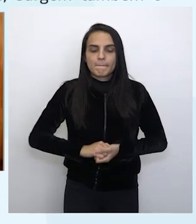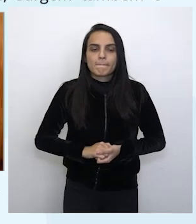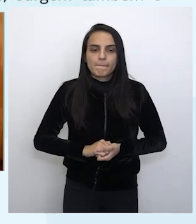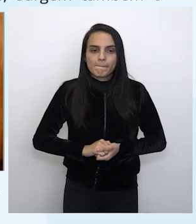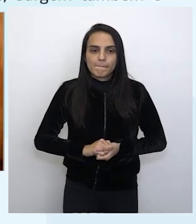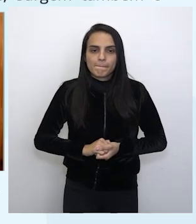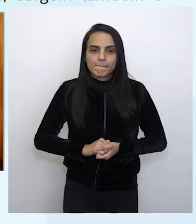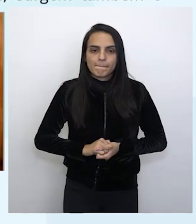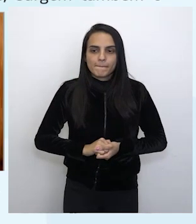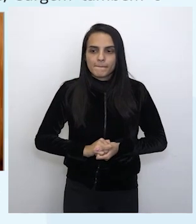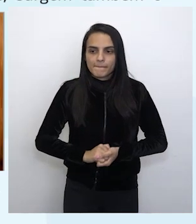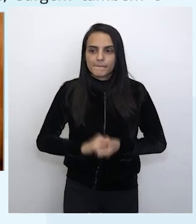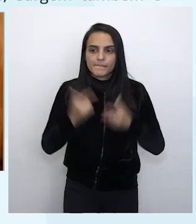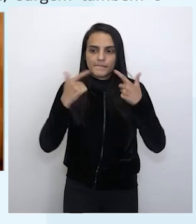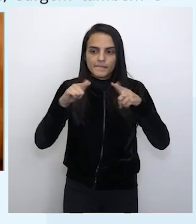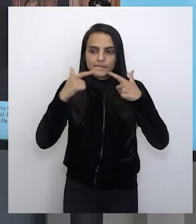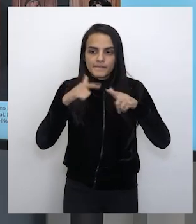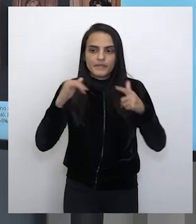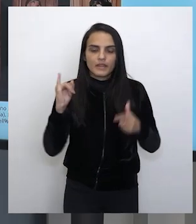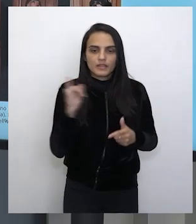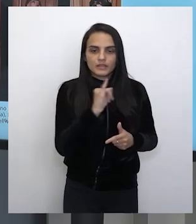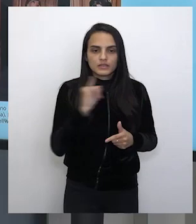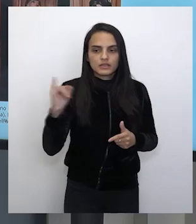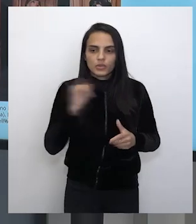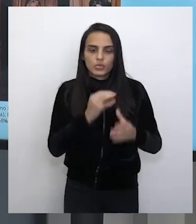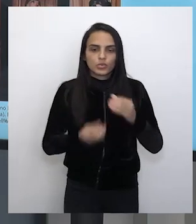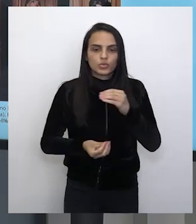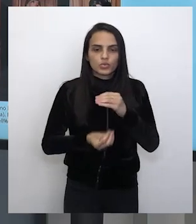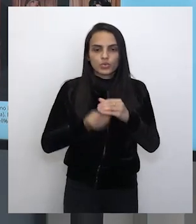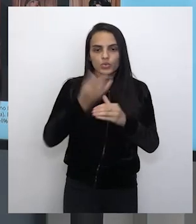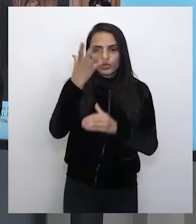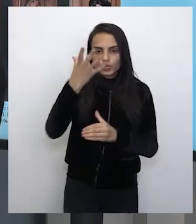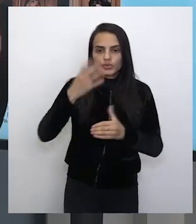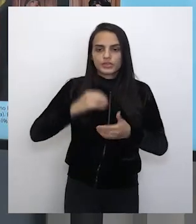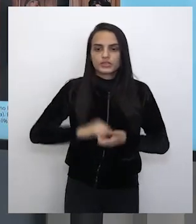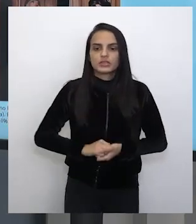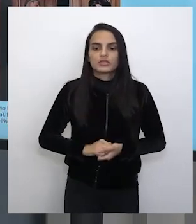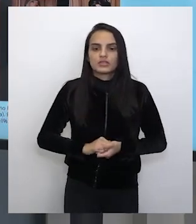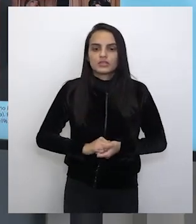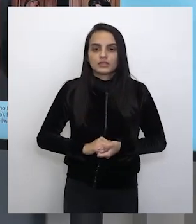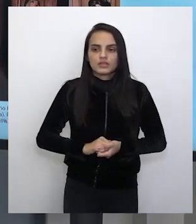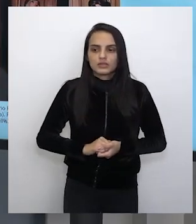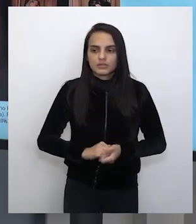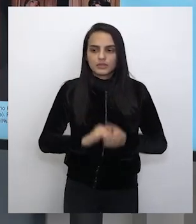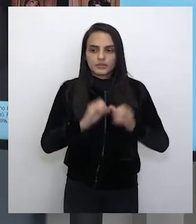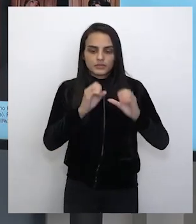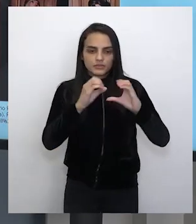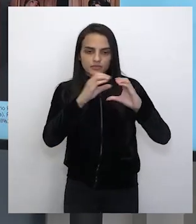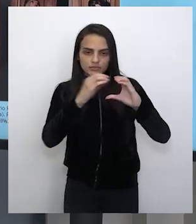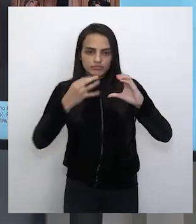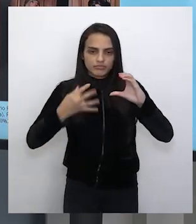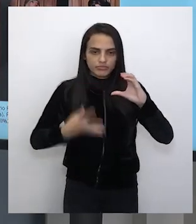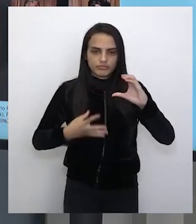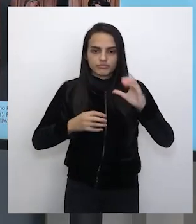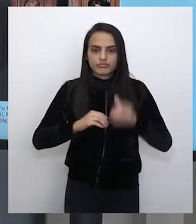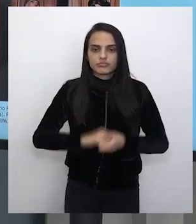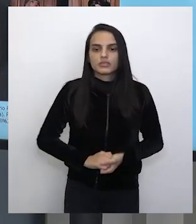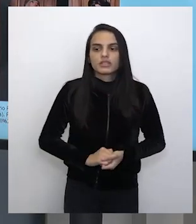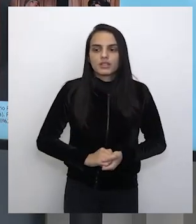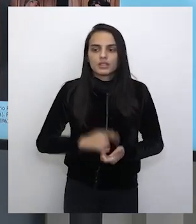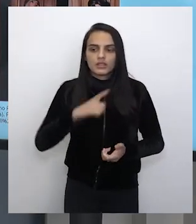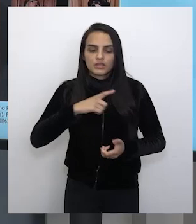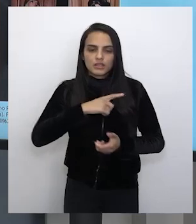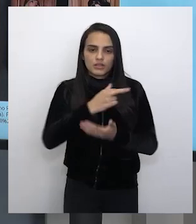dell'arte italiana, ela surge de uma maneira, assim, bem, né, característica, tá? Nós temos vários